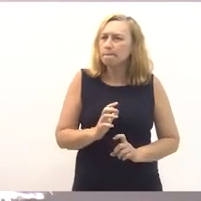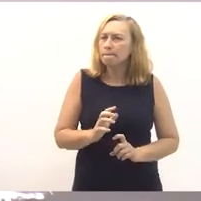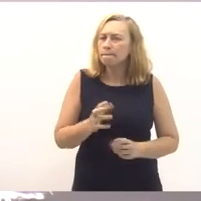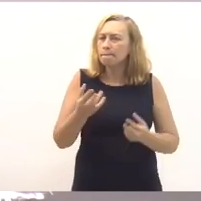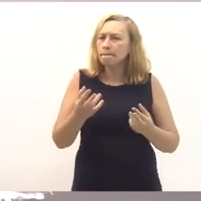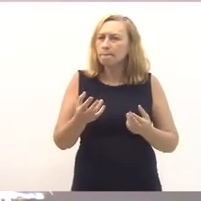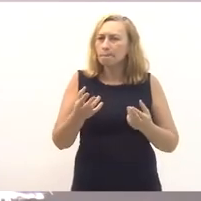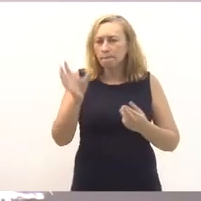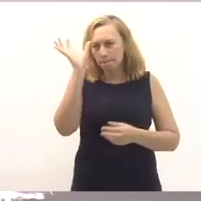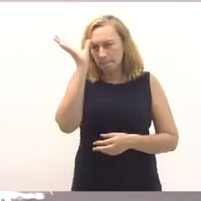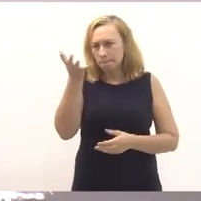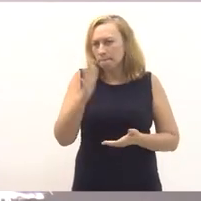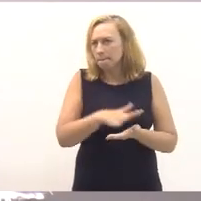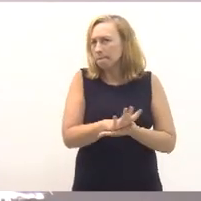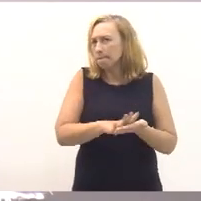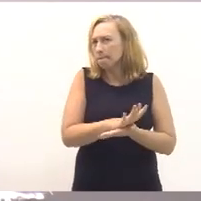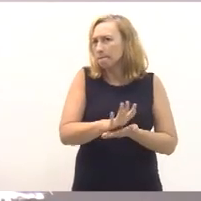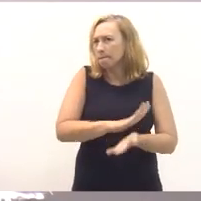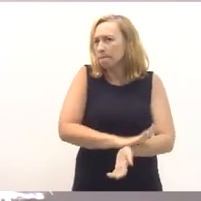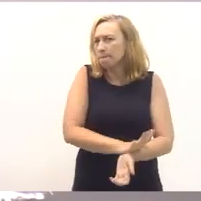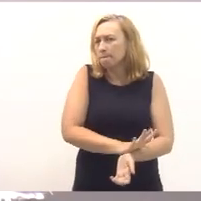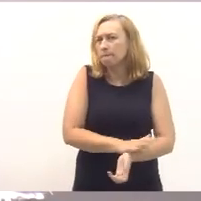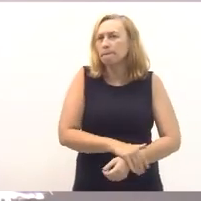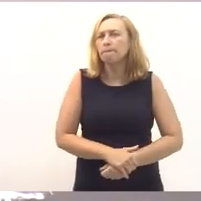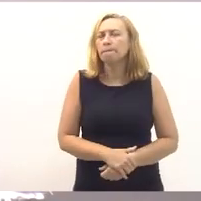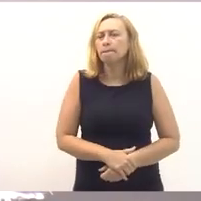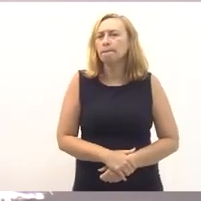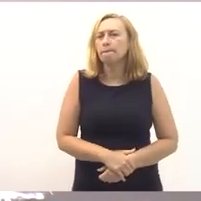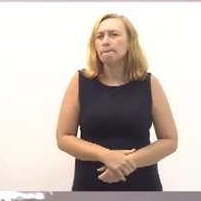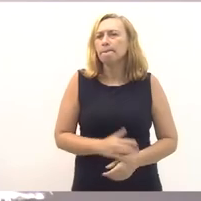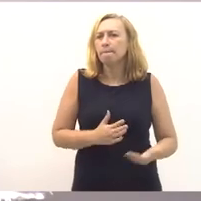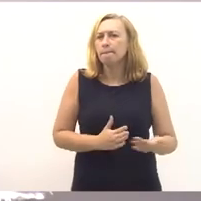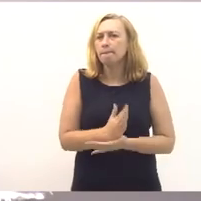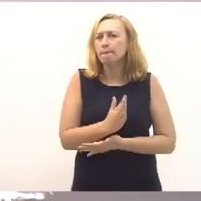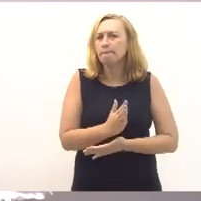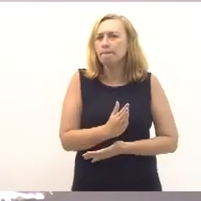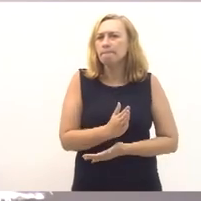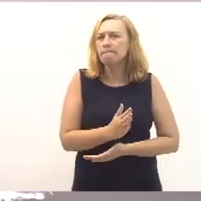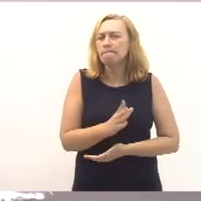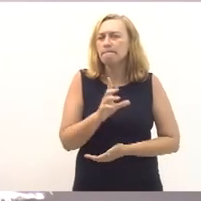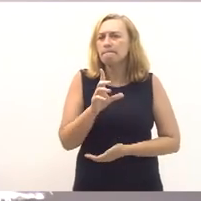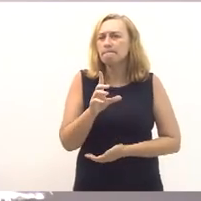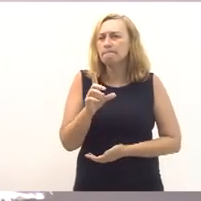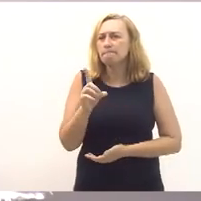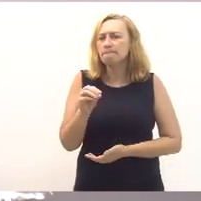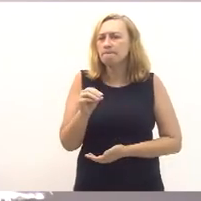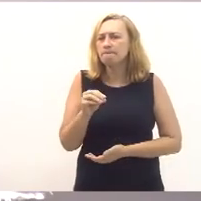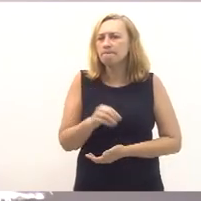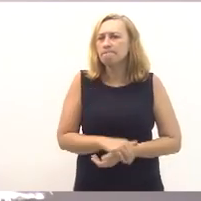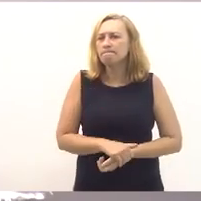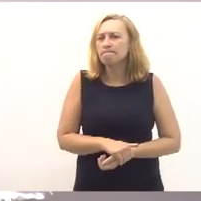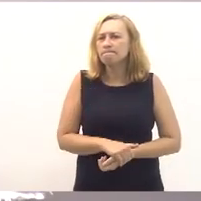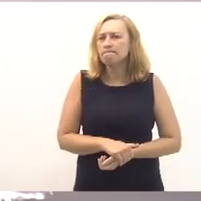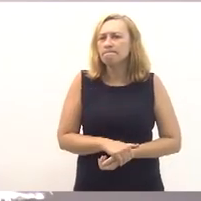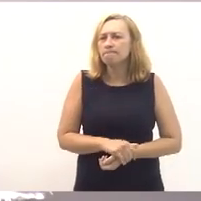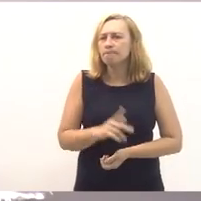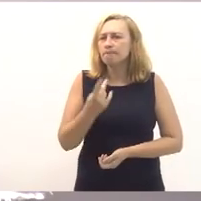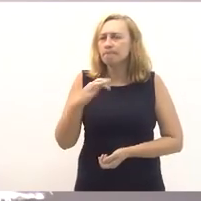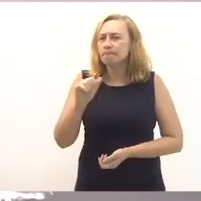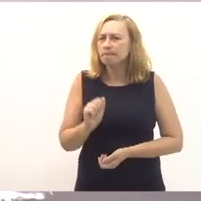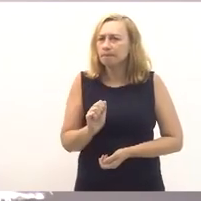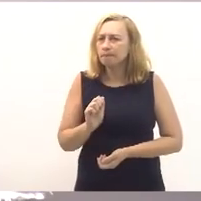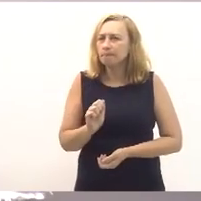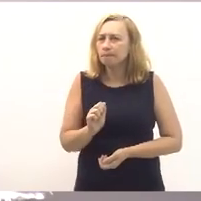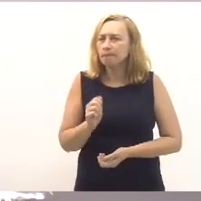resolve nem a questão do racismo nem questão de intolerância nós aprovamos recentemente o Eric estamos agora